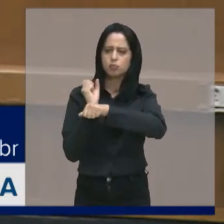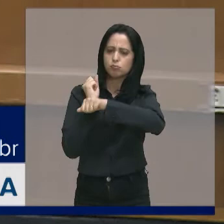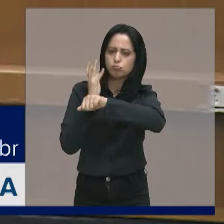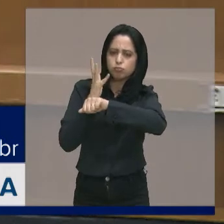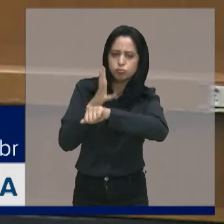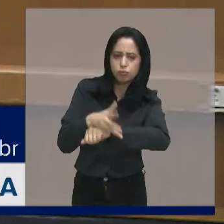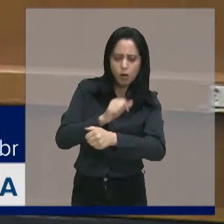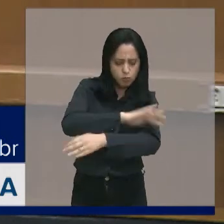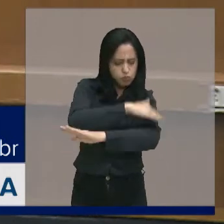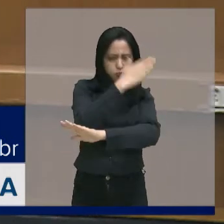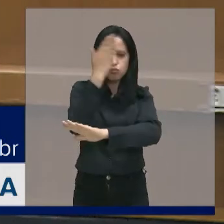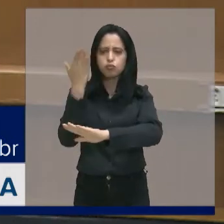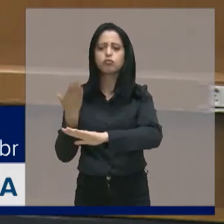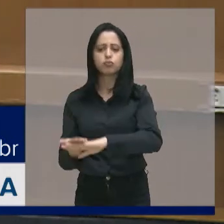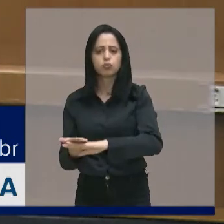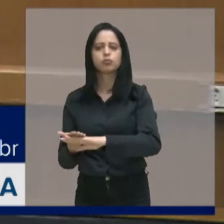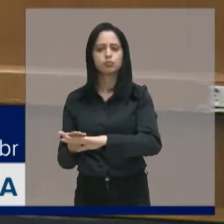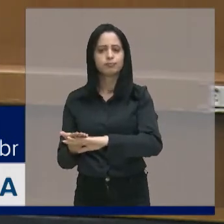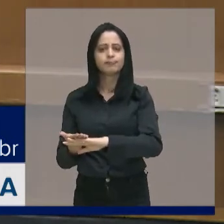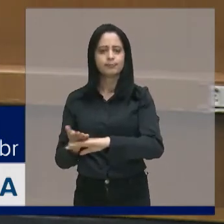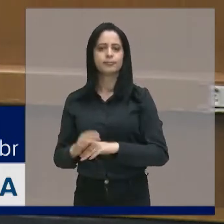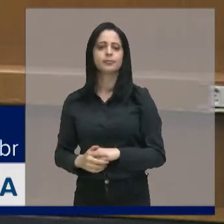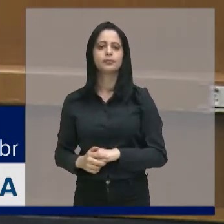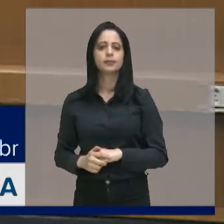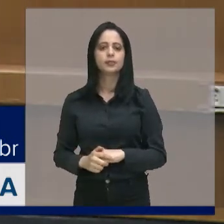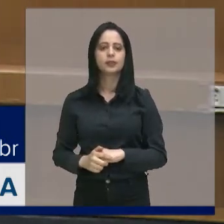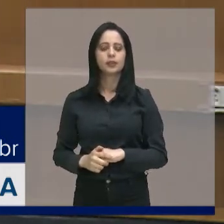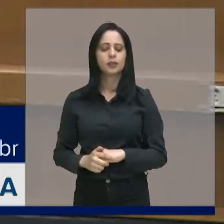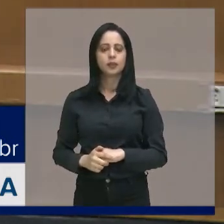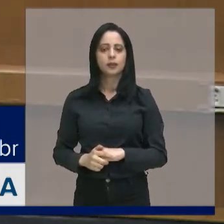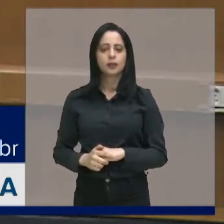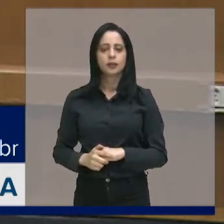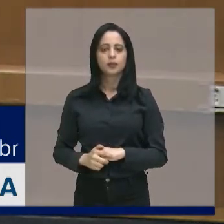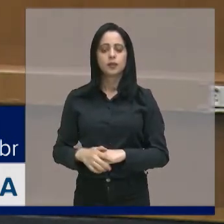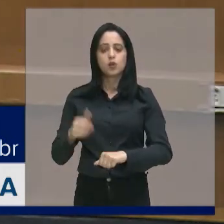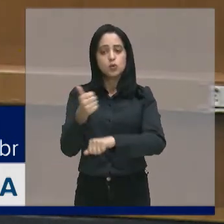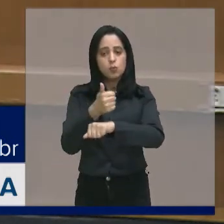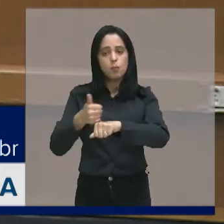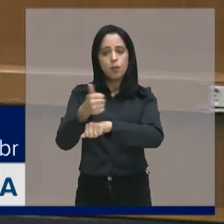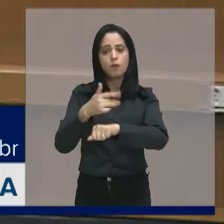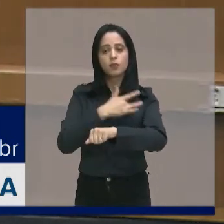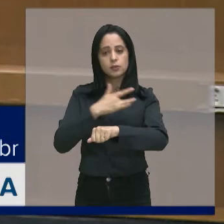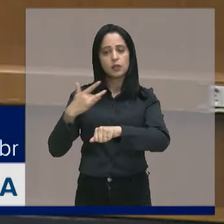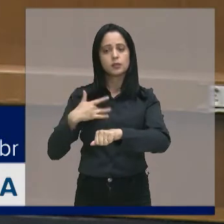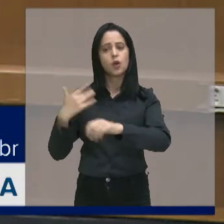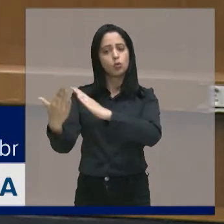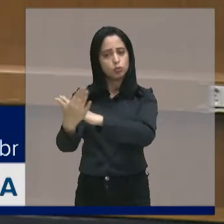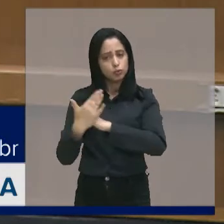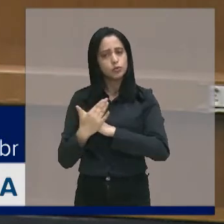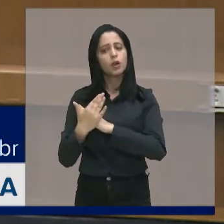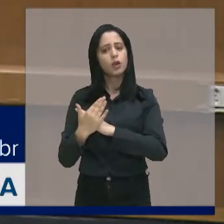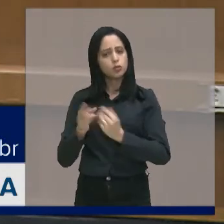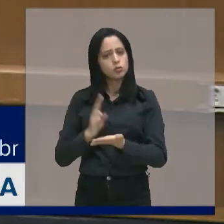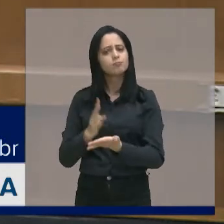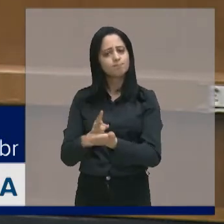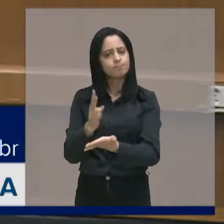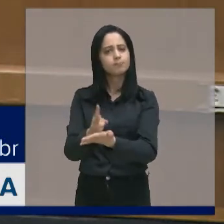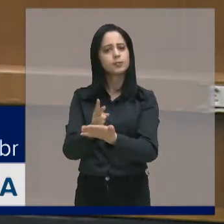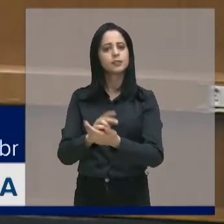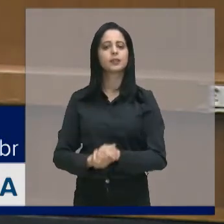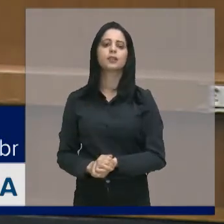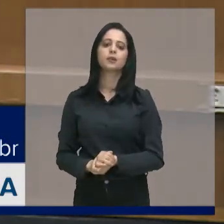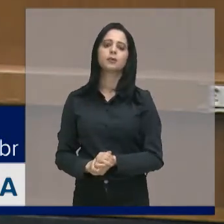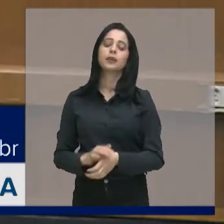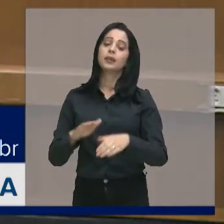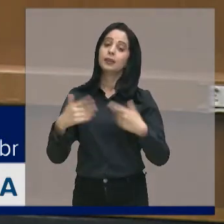que ajudou, né, os profissionais, quanto ajudaram e ajudam a saúde da nossa cidade. E o profissional